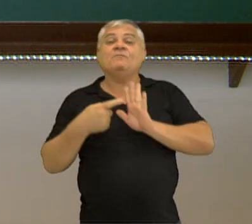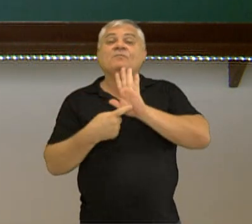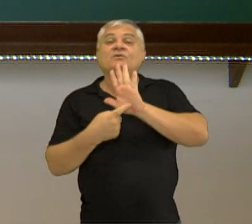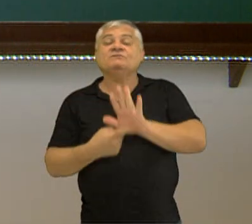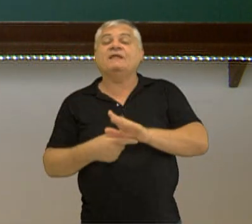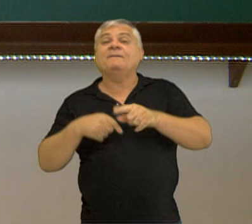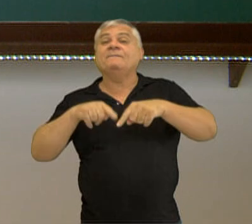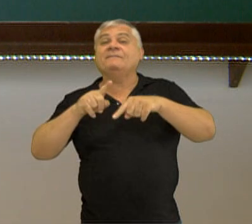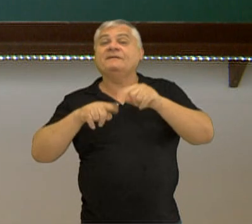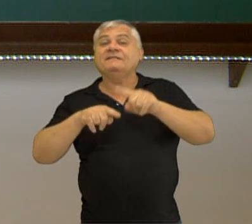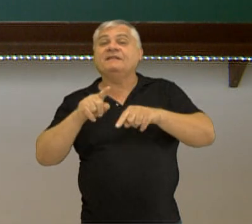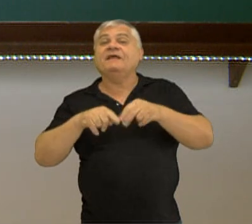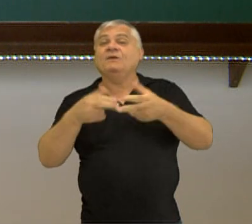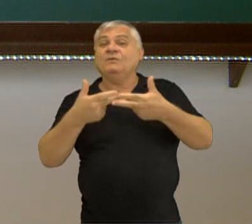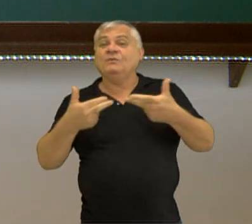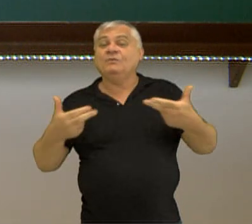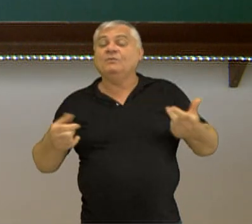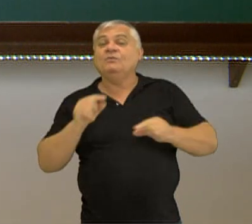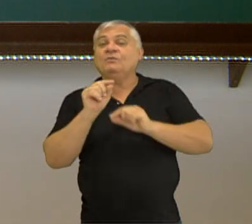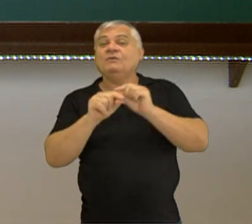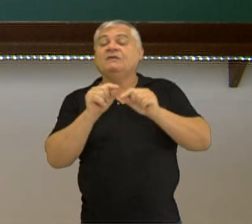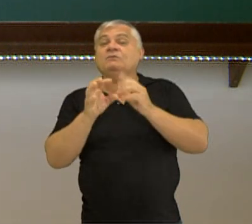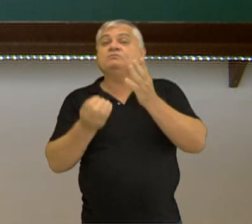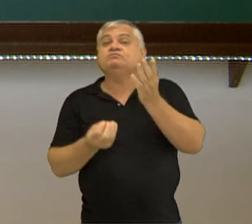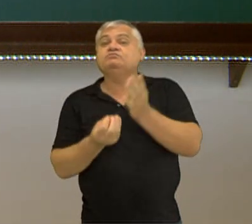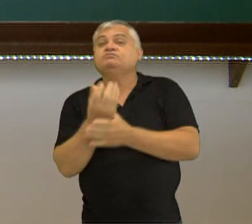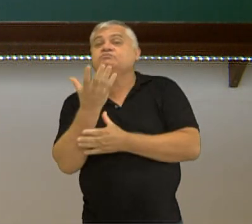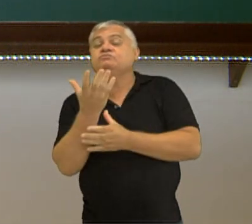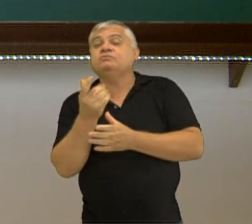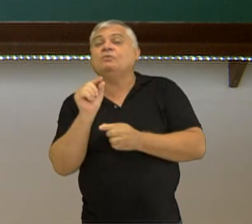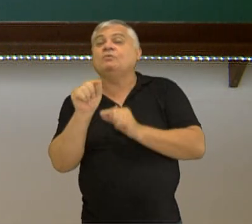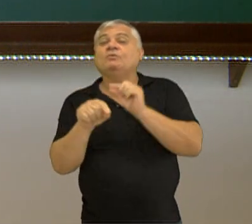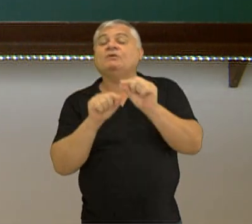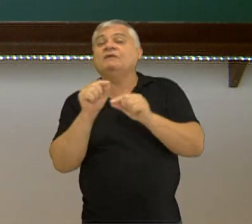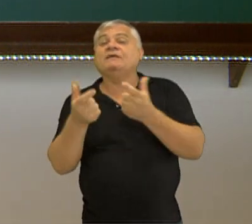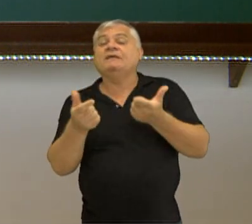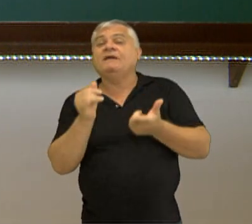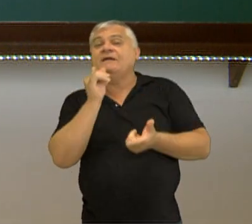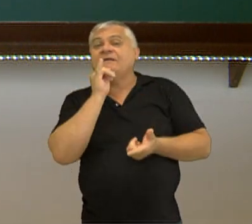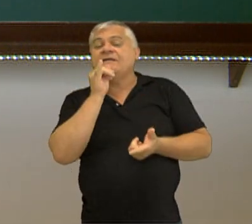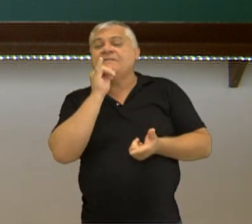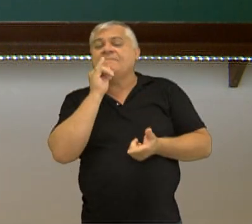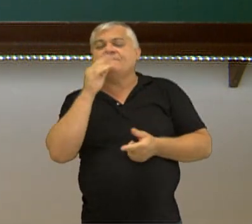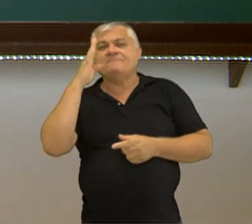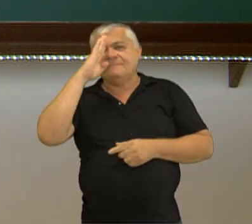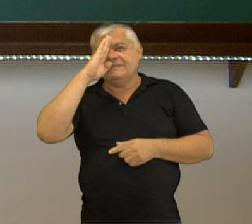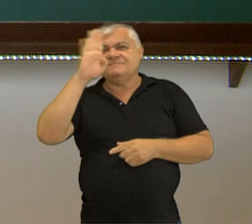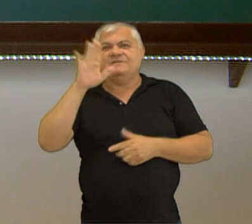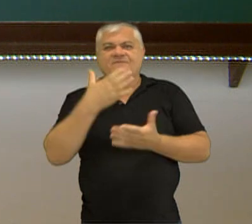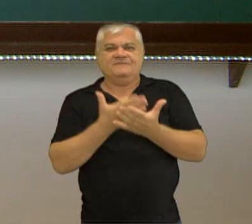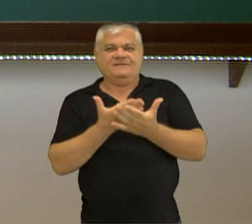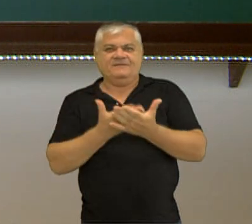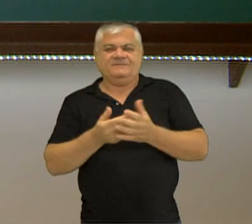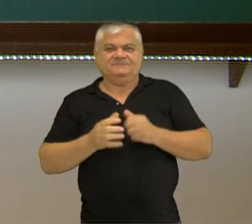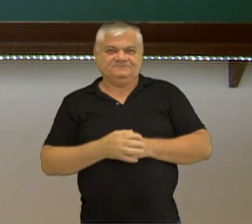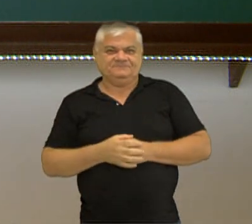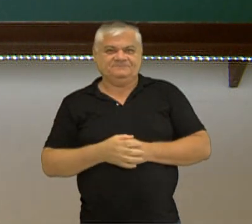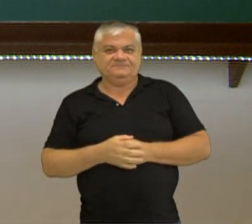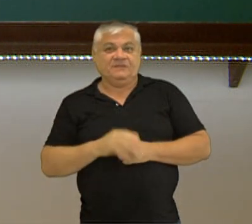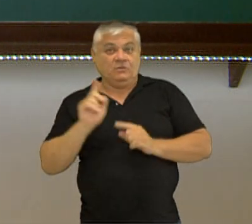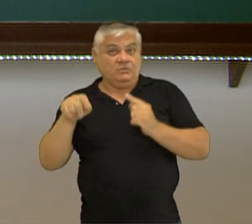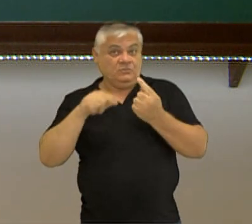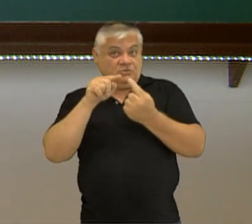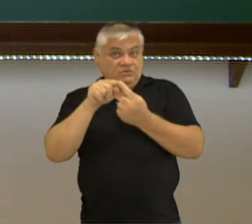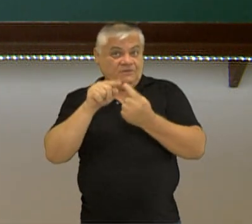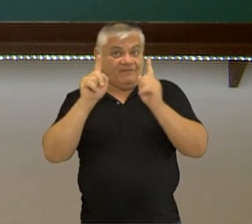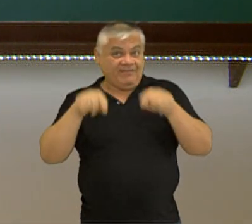alguns materiais que darão origem à parte principal da aula de hoje. O nosso